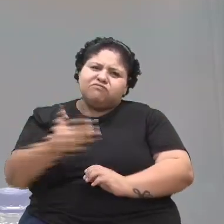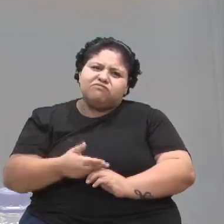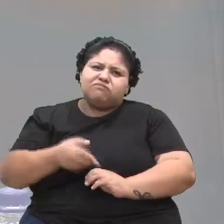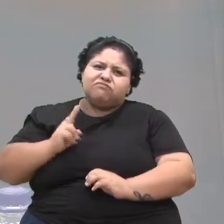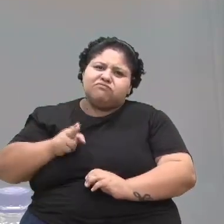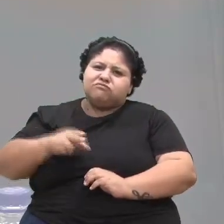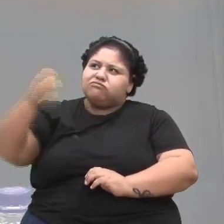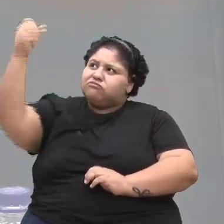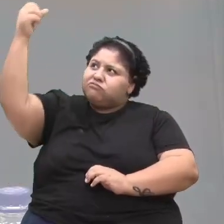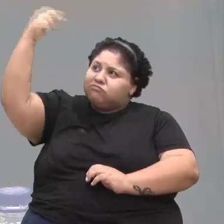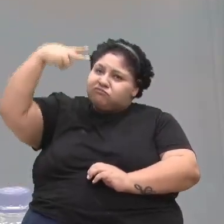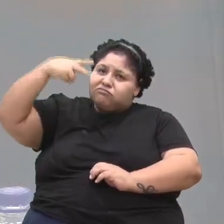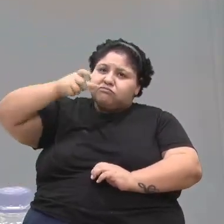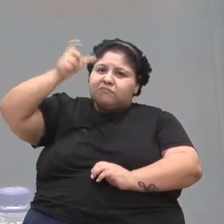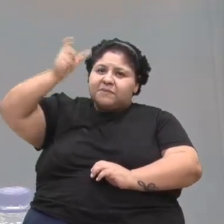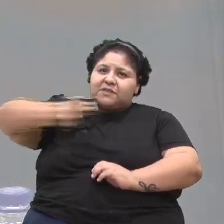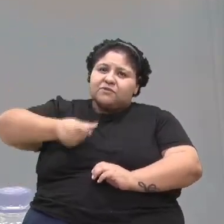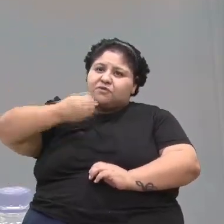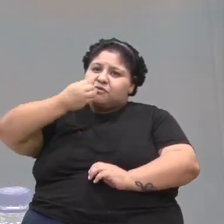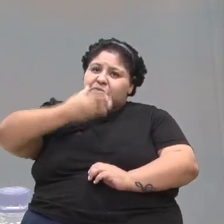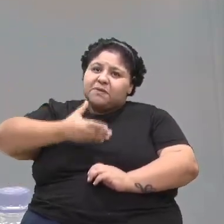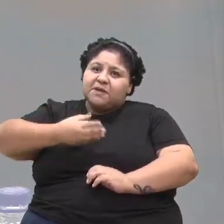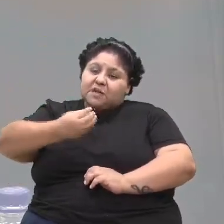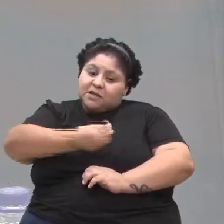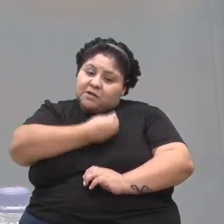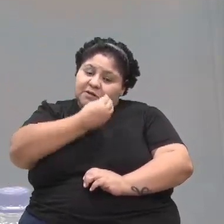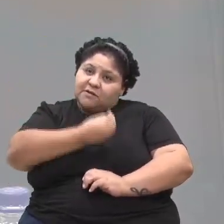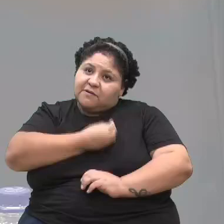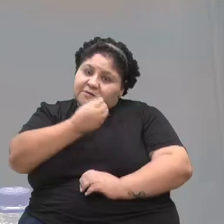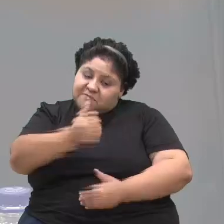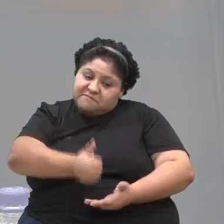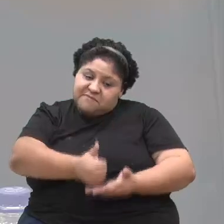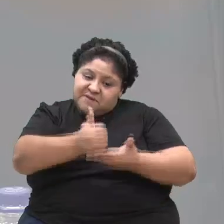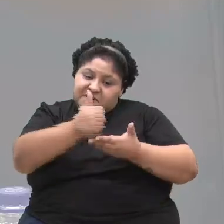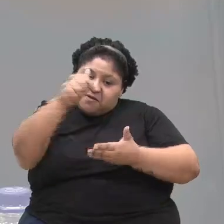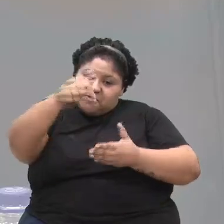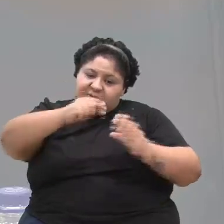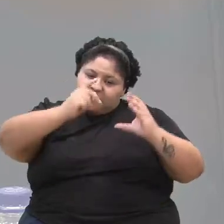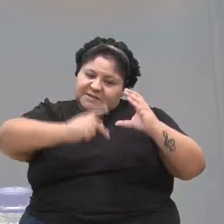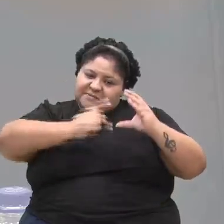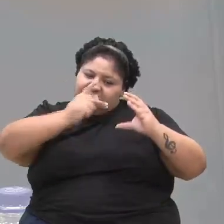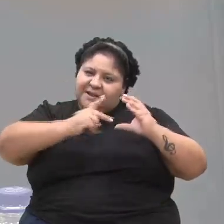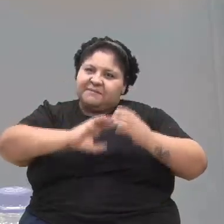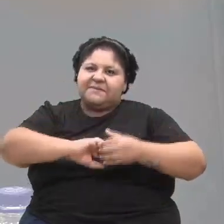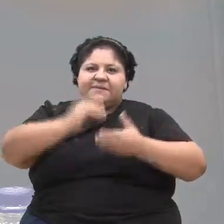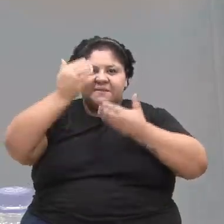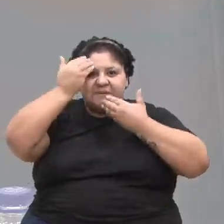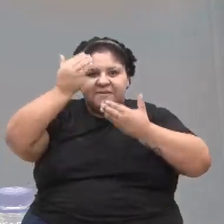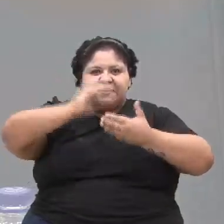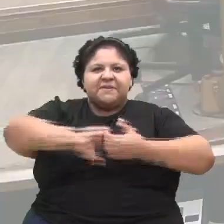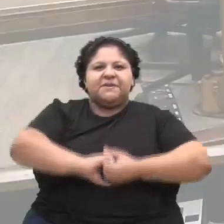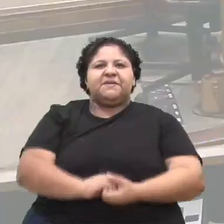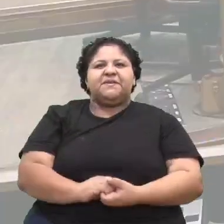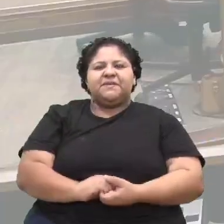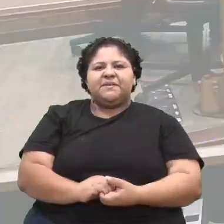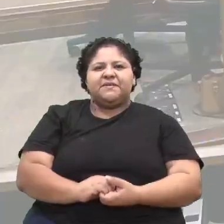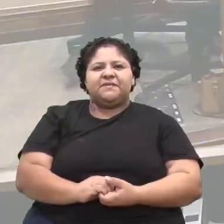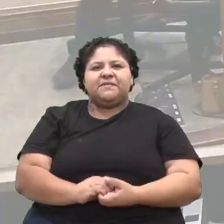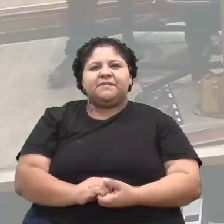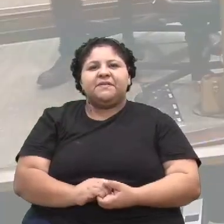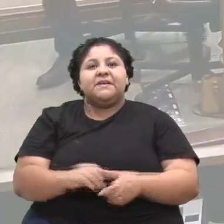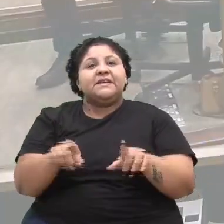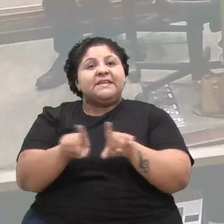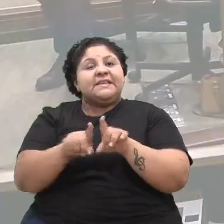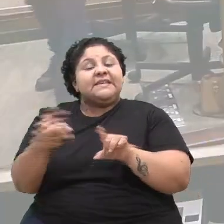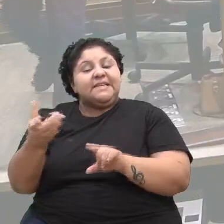e colocando sempre pessoas do bem na tua vida e conte sempre com este parlamento. Obrigada. Dona Corina, também